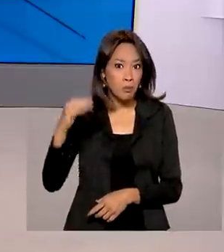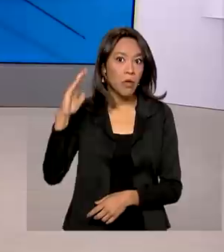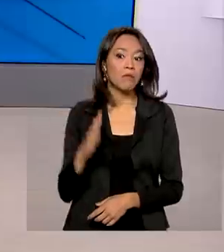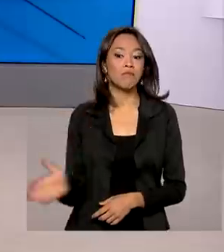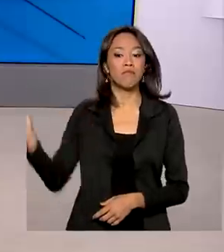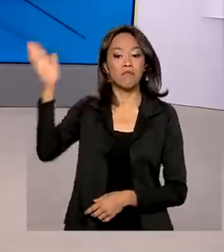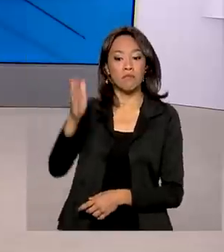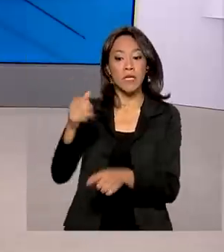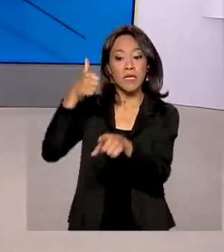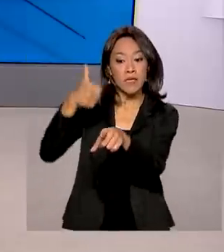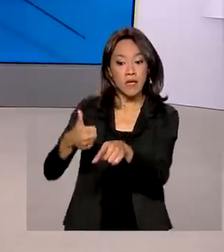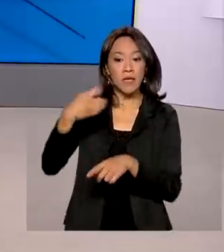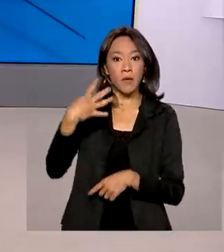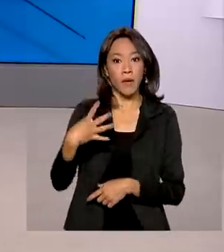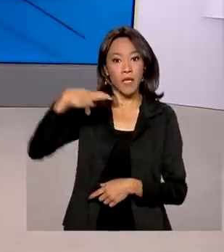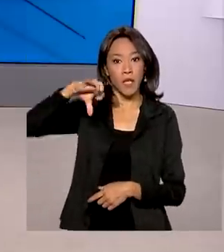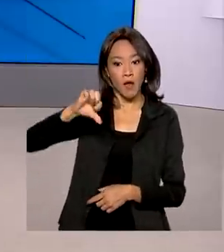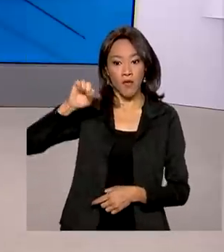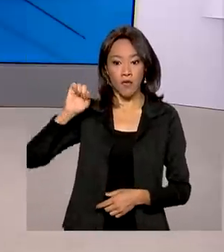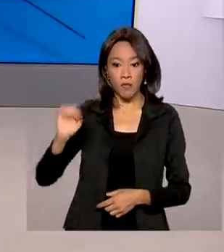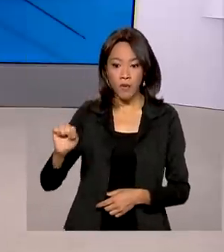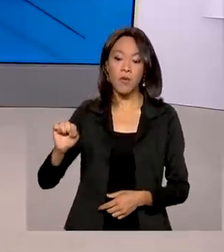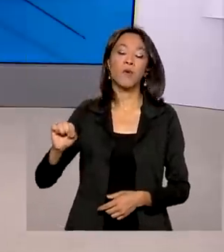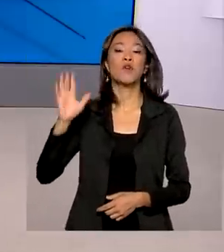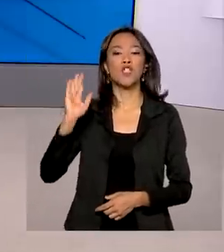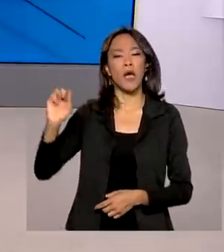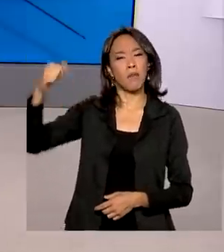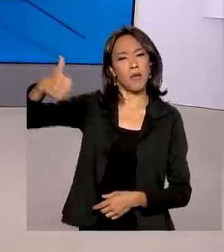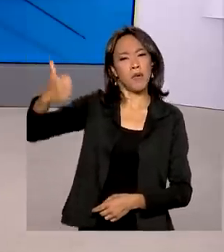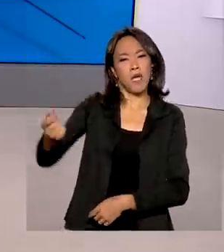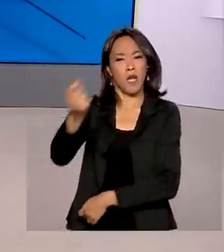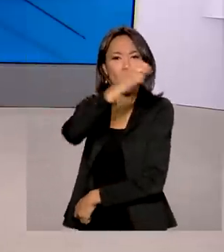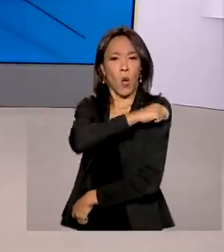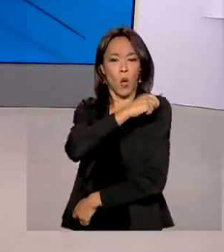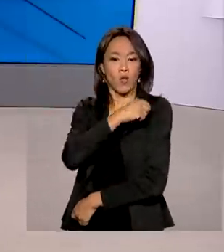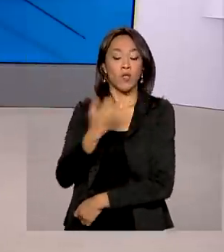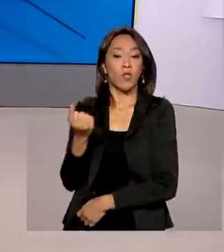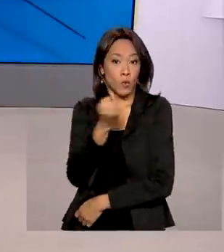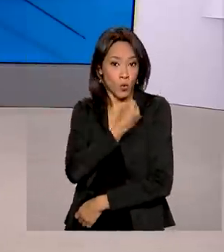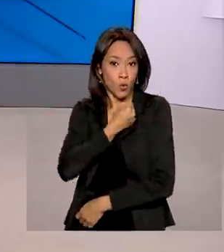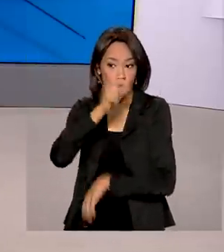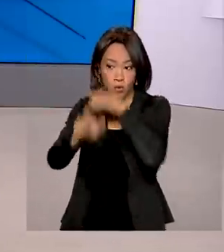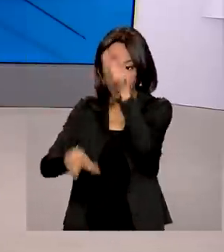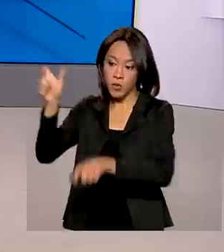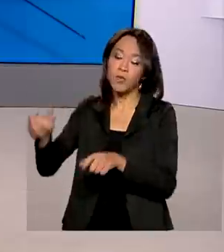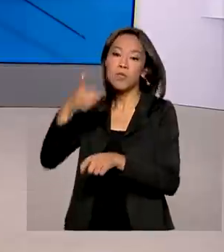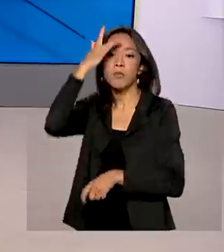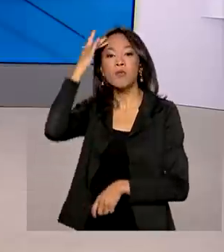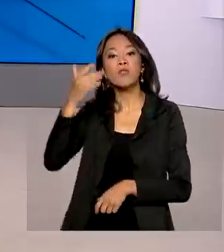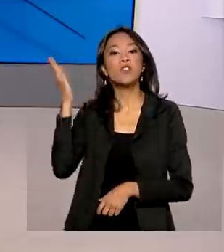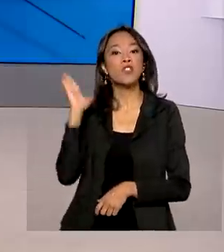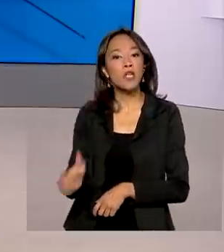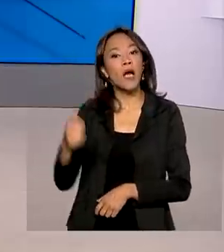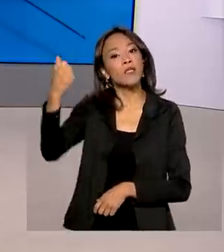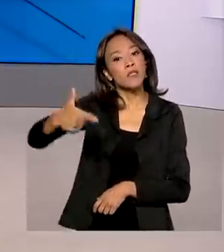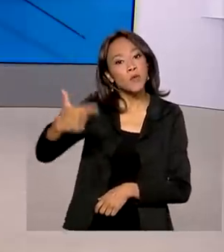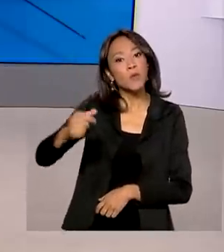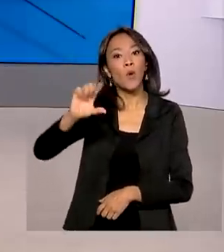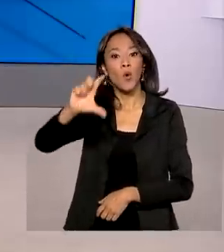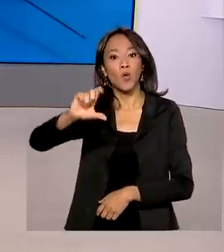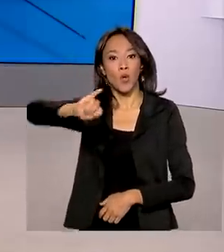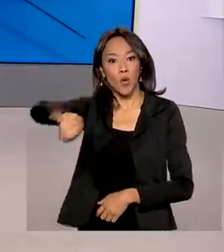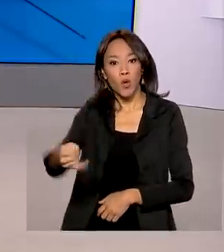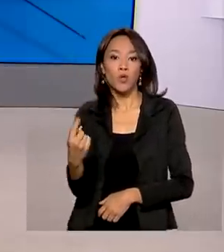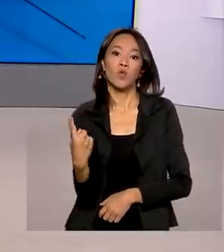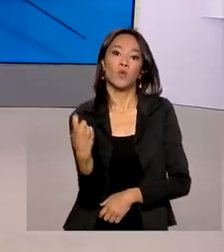1149 milhões 211 mil brasileiros tomaram a primeira dose o número de pessoas que tomaram a segunda dose ou dose